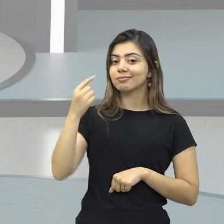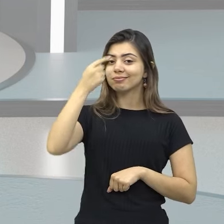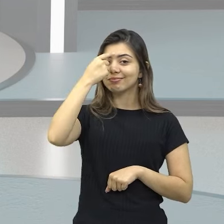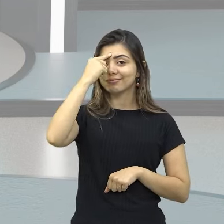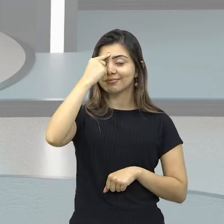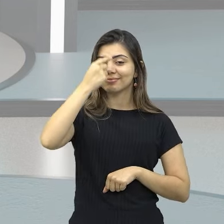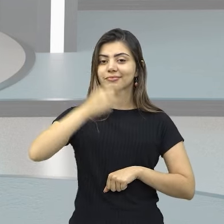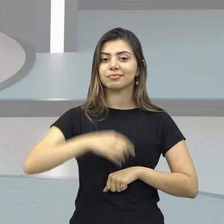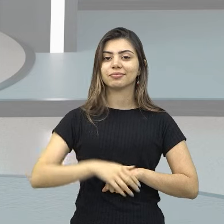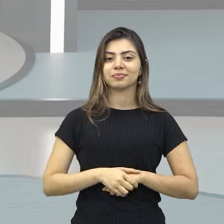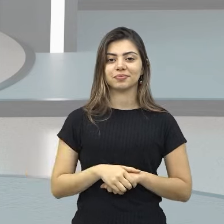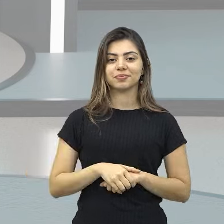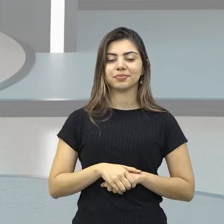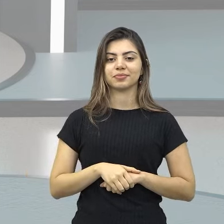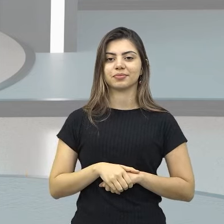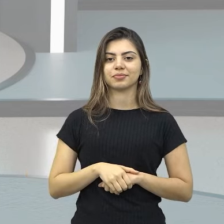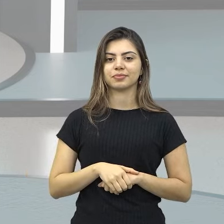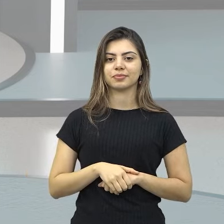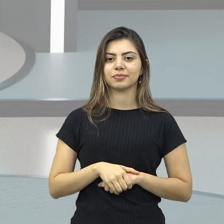Indian.